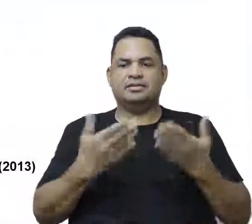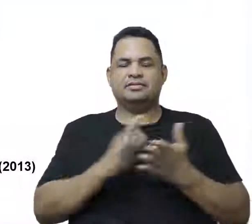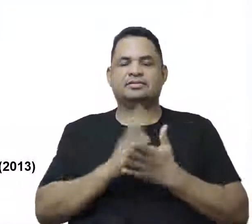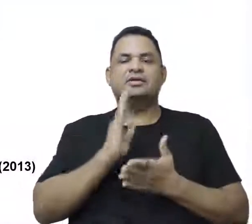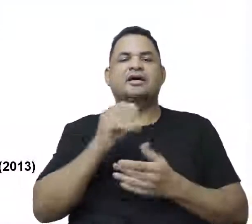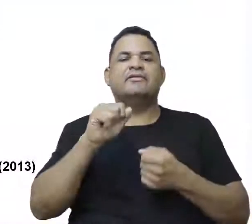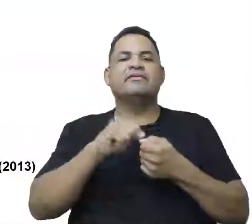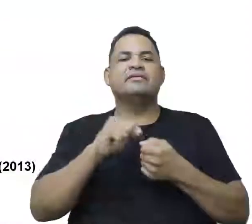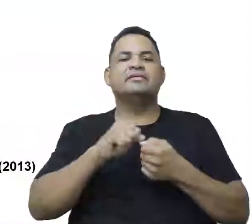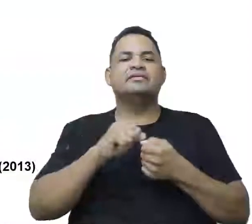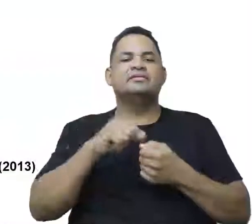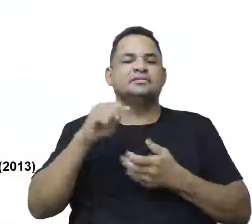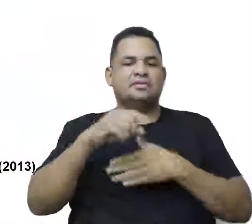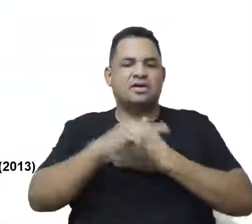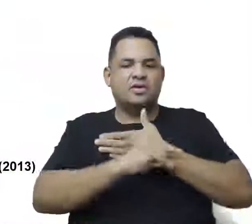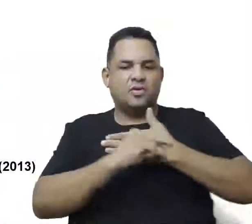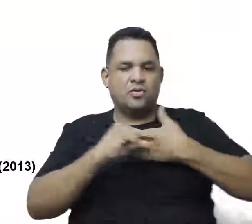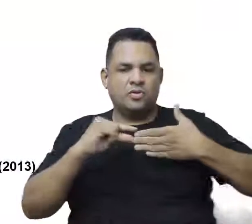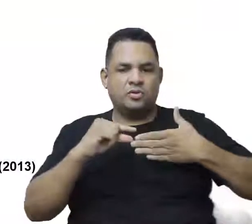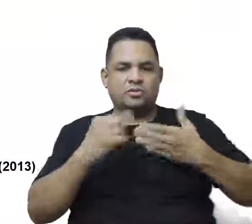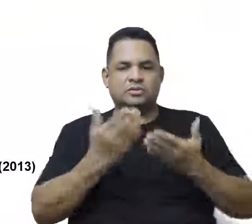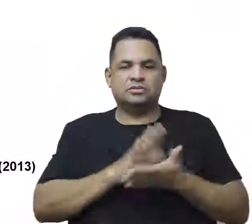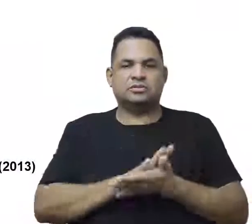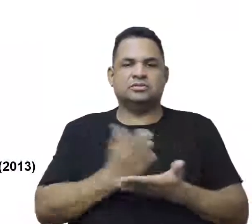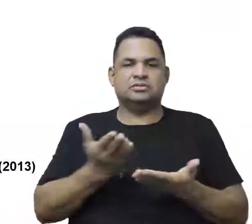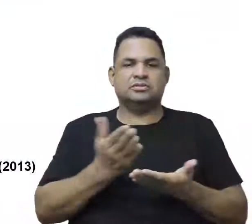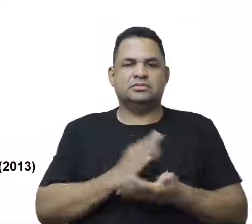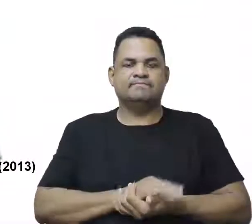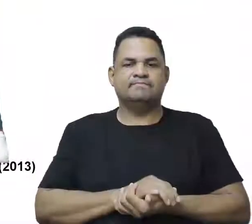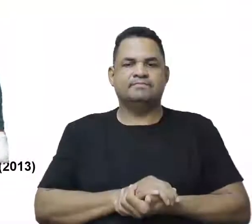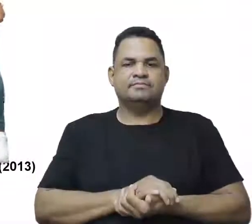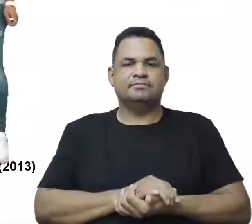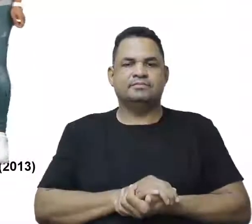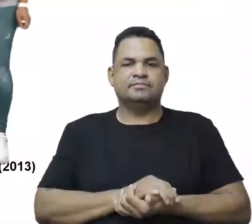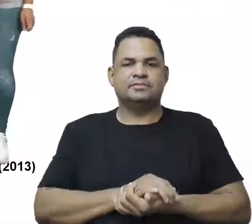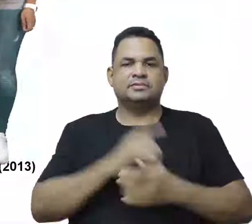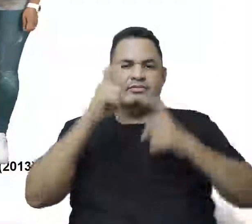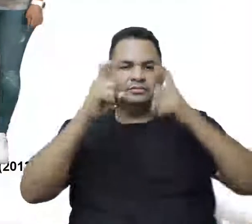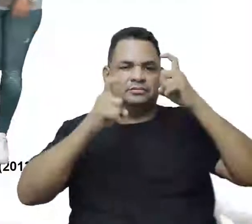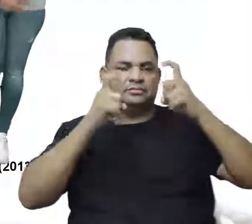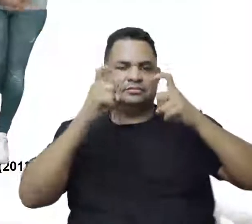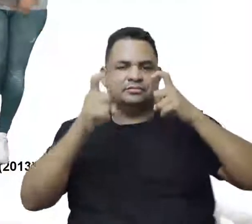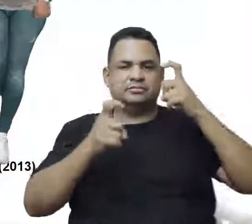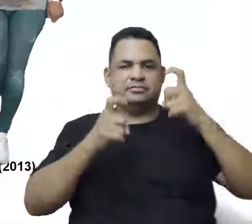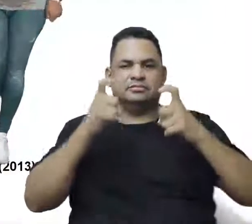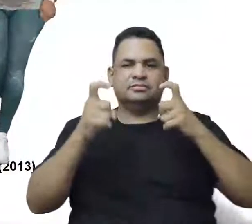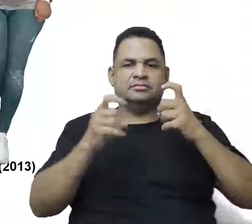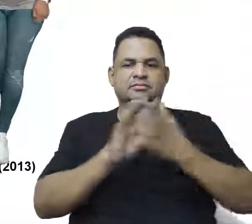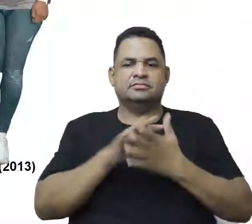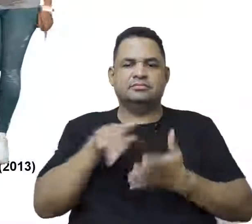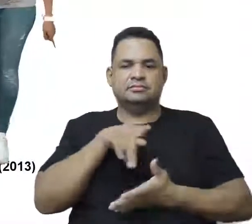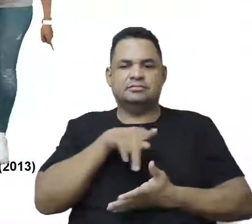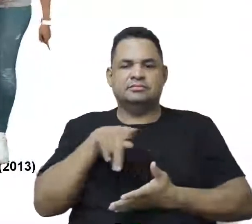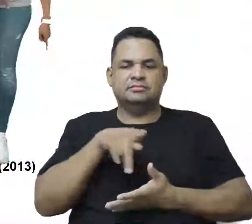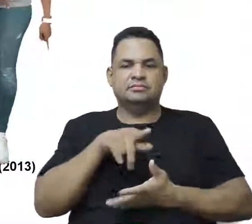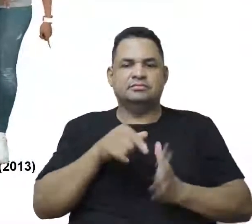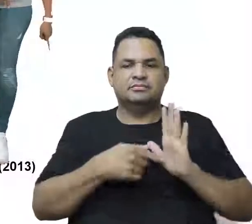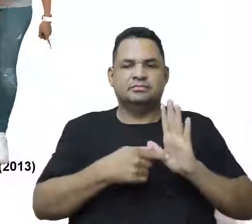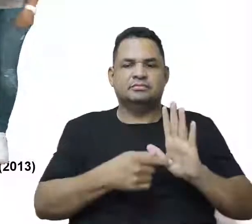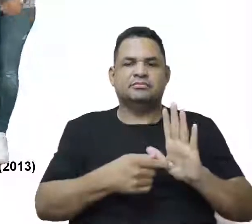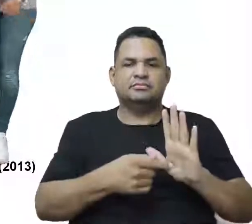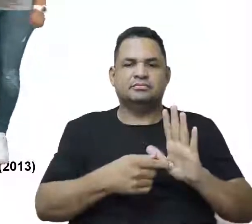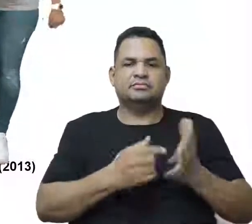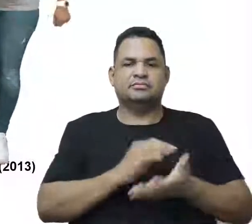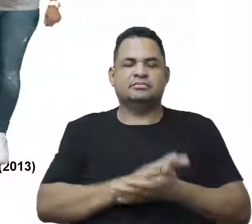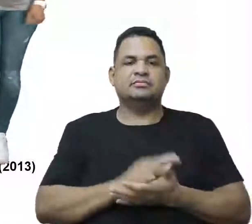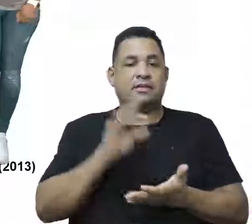essa autora que está aí embaixo, ela divide. Então, ela diz que essa preocupação que a professora Iris trouxe, né? Ela